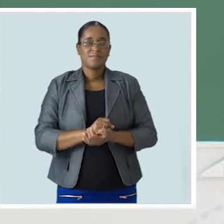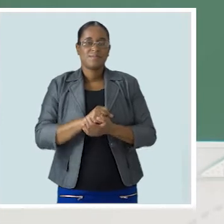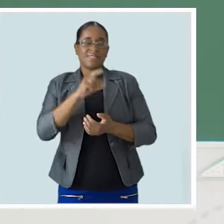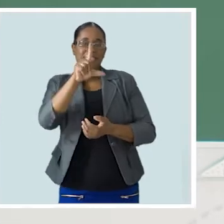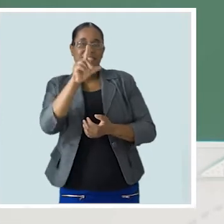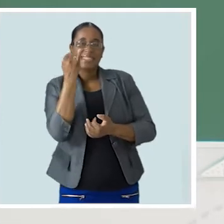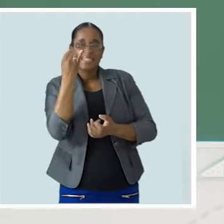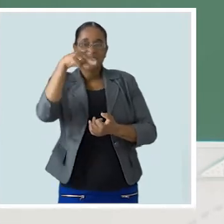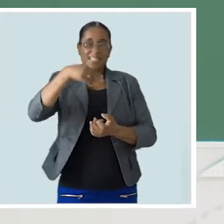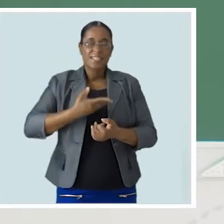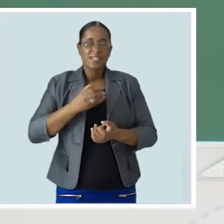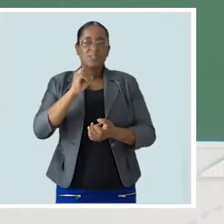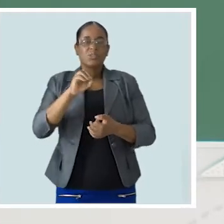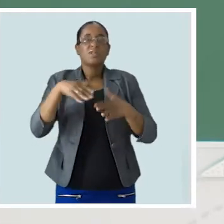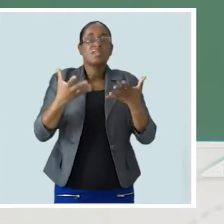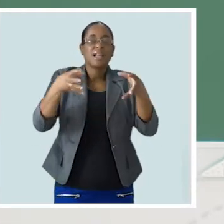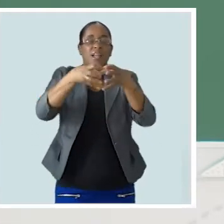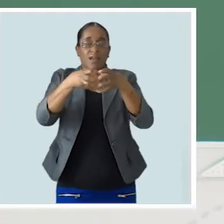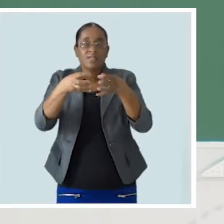Lindo. Pertence a que classe?